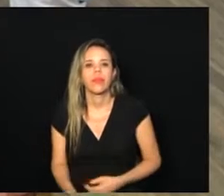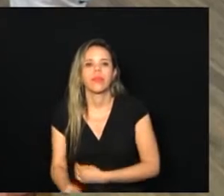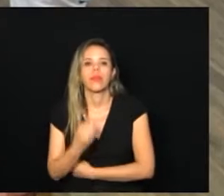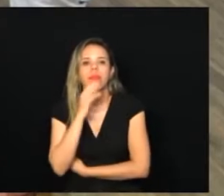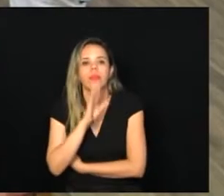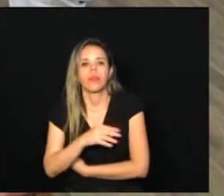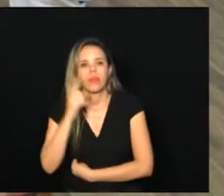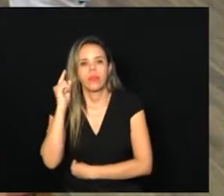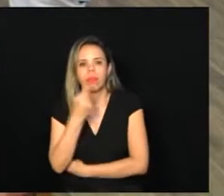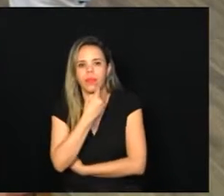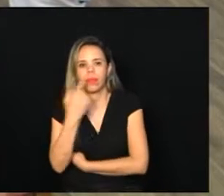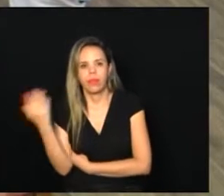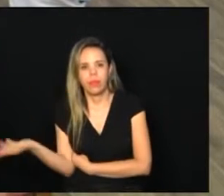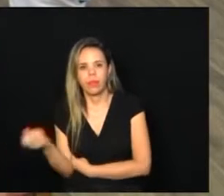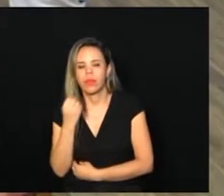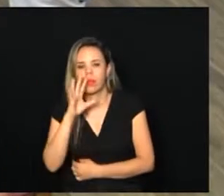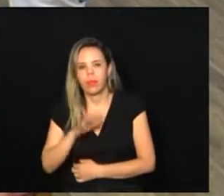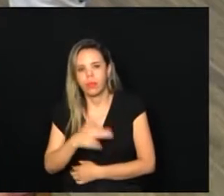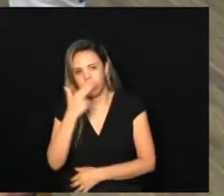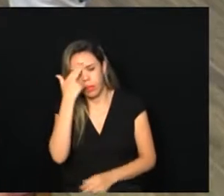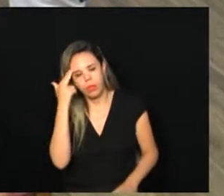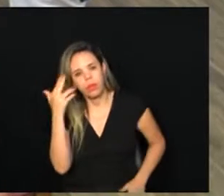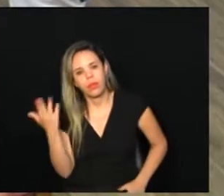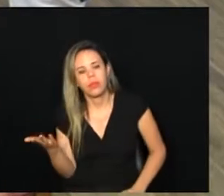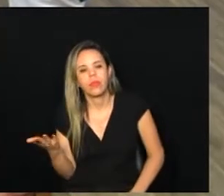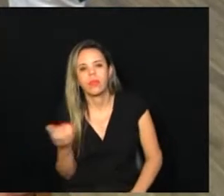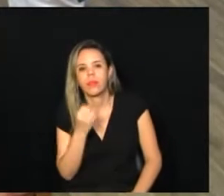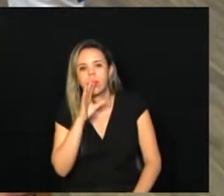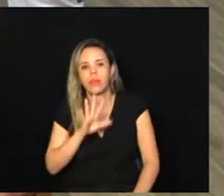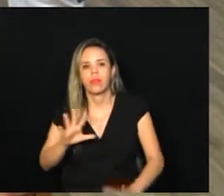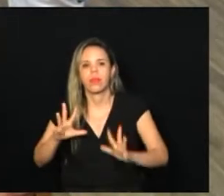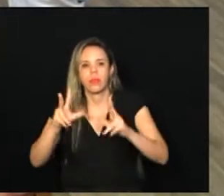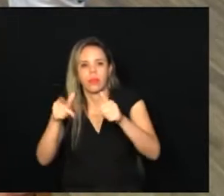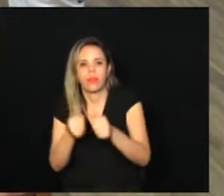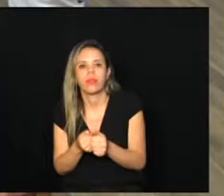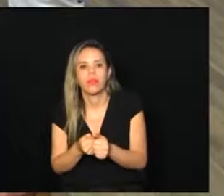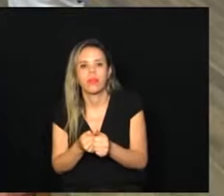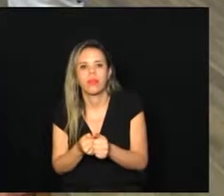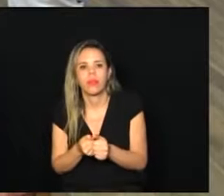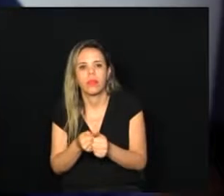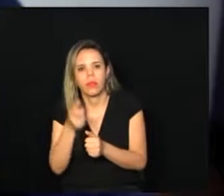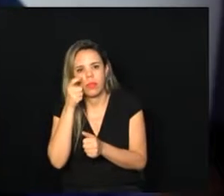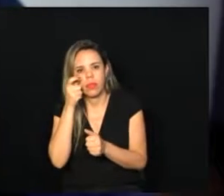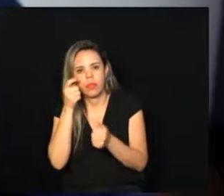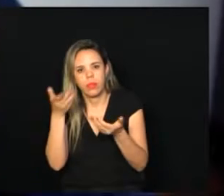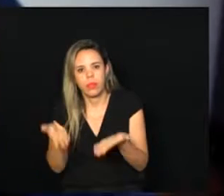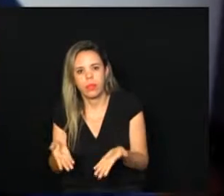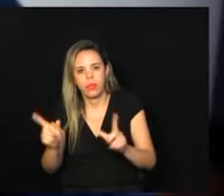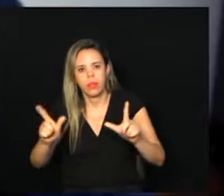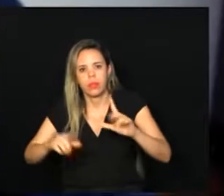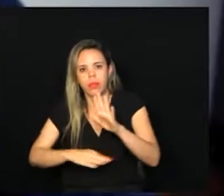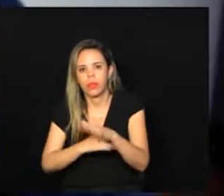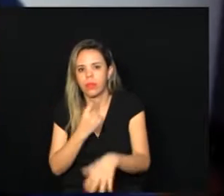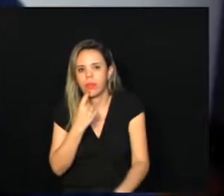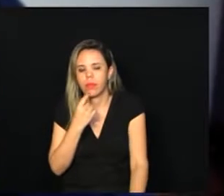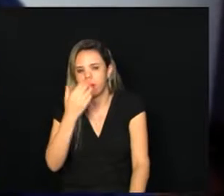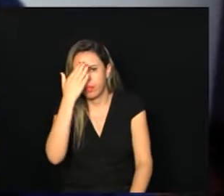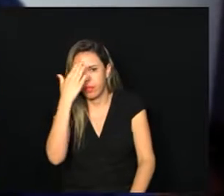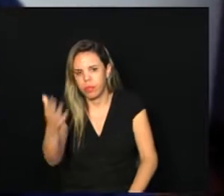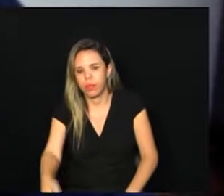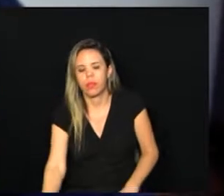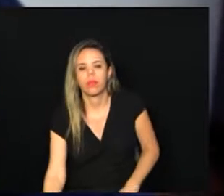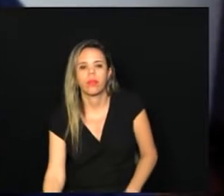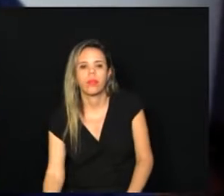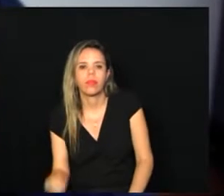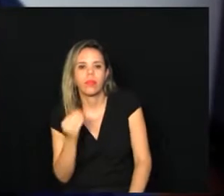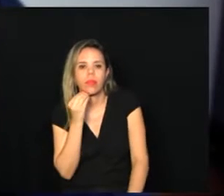Boa tarde, Mirna. Boa tarde, Gabriel. Boa tarde a todos que estão nos assistindo aí pela TV Câmara. Muito obrigado por